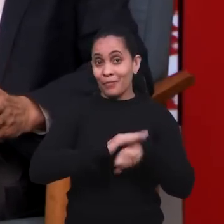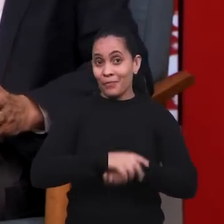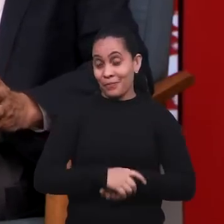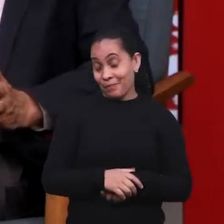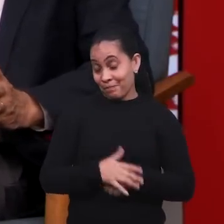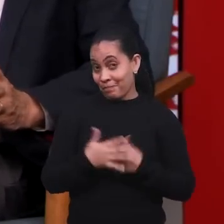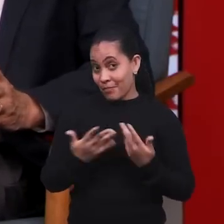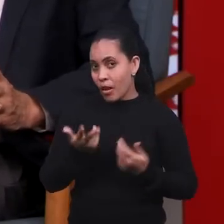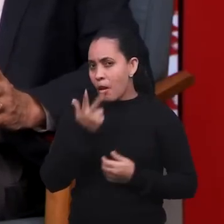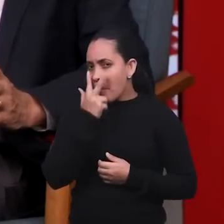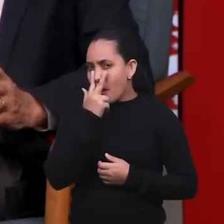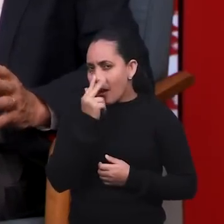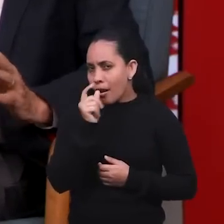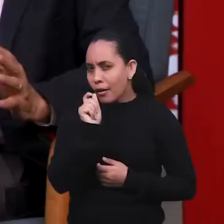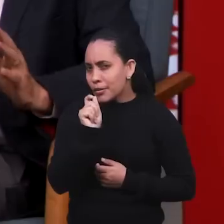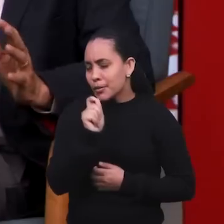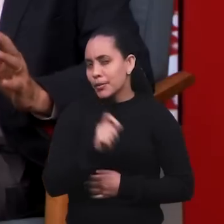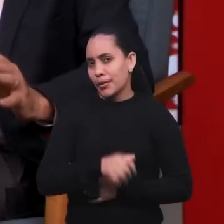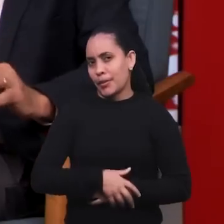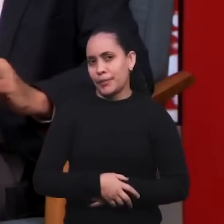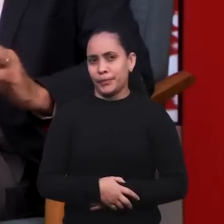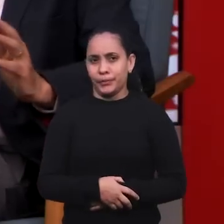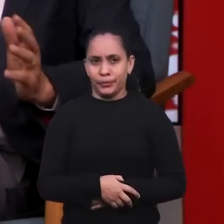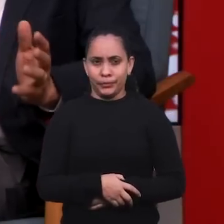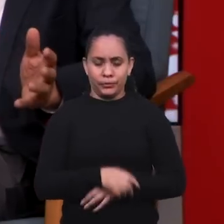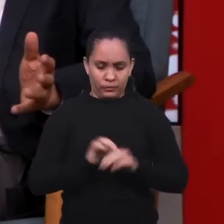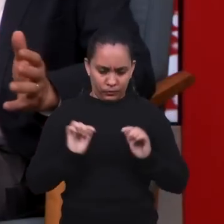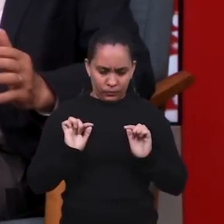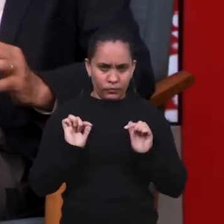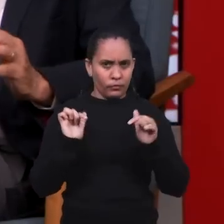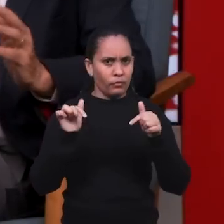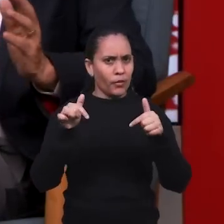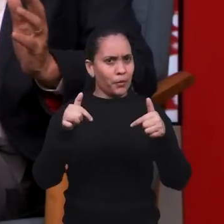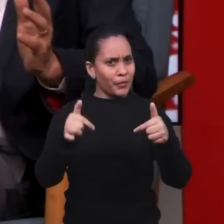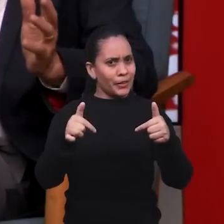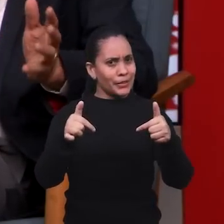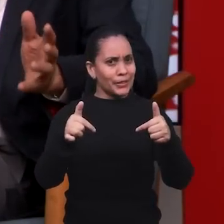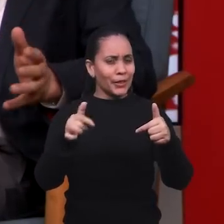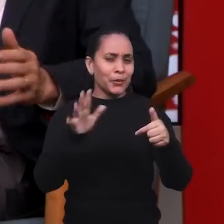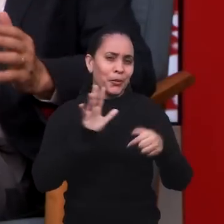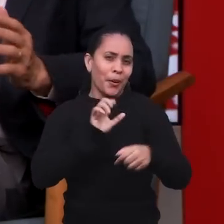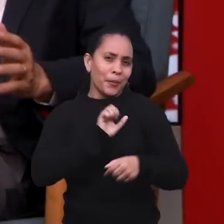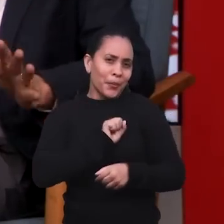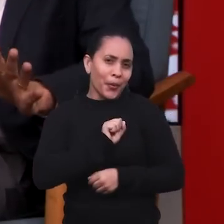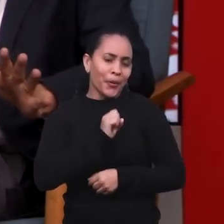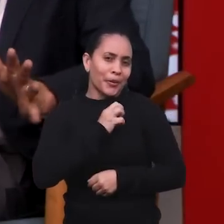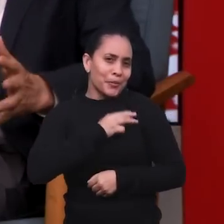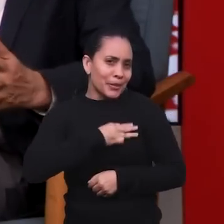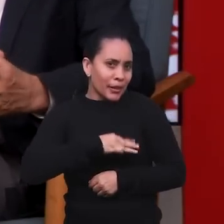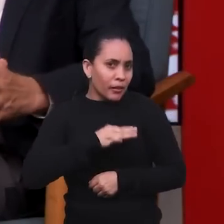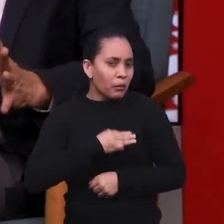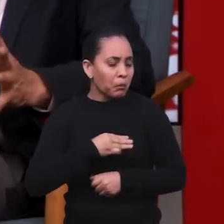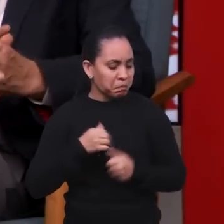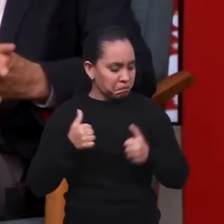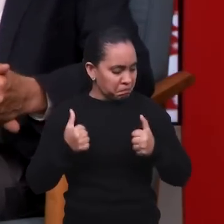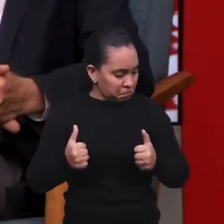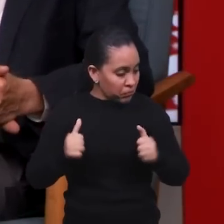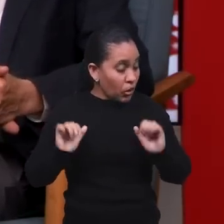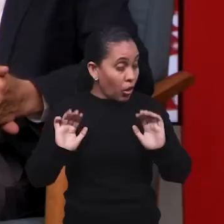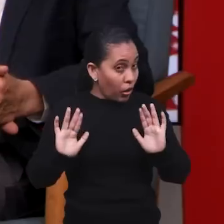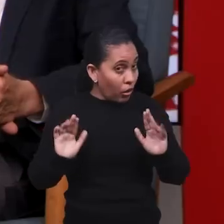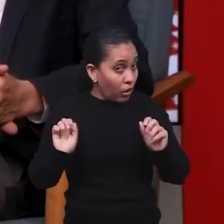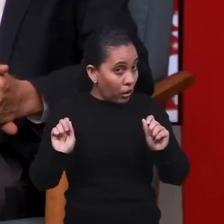Parece que é um ato da compaixão de Jesus, da misericórdia. Está tudo